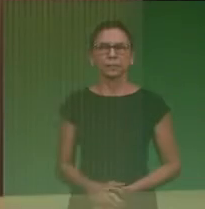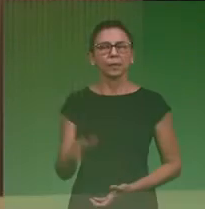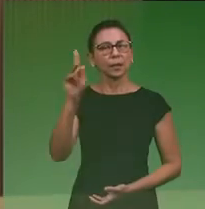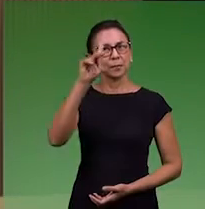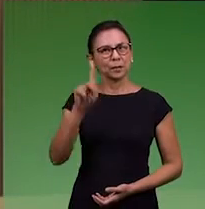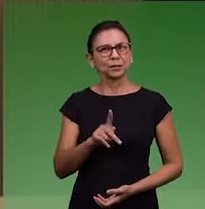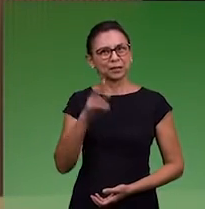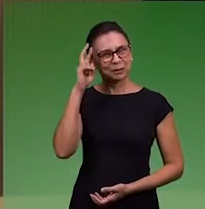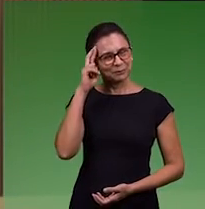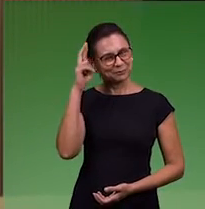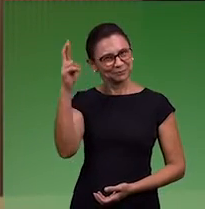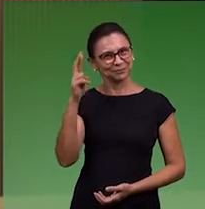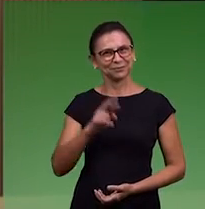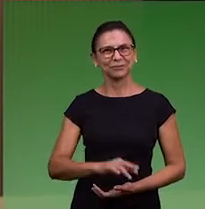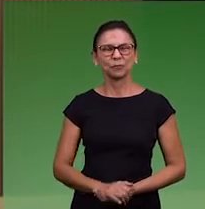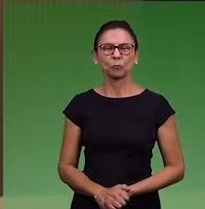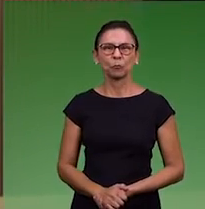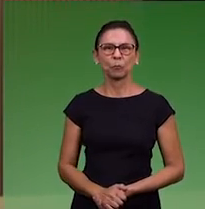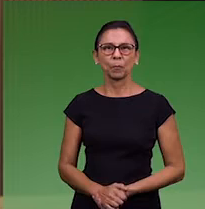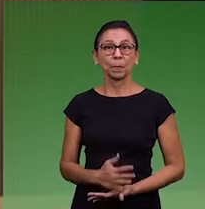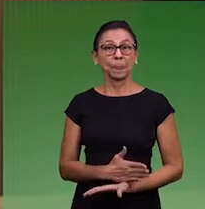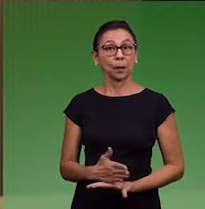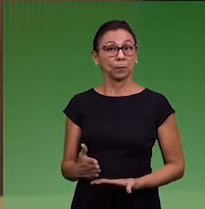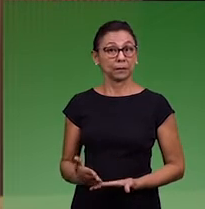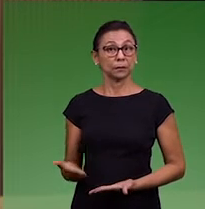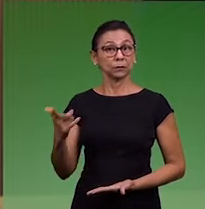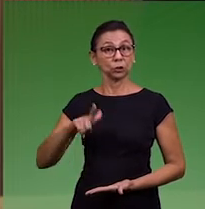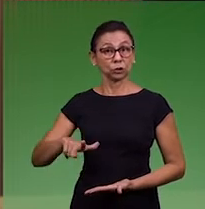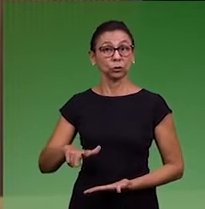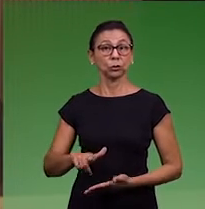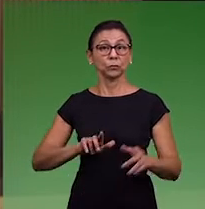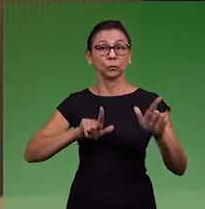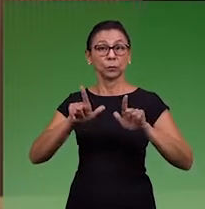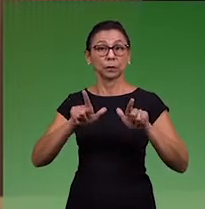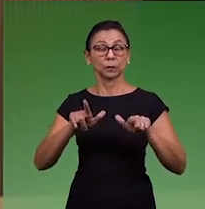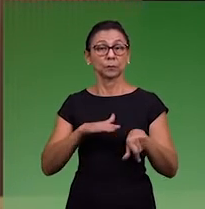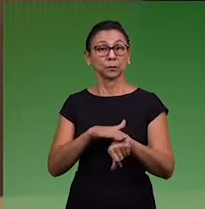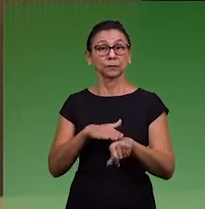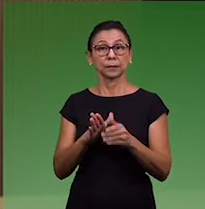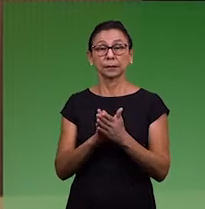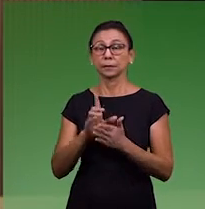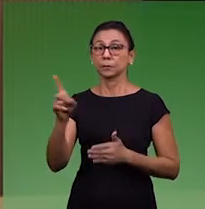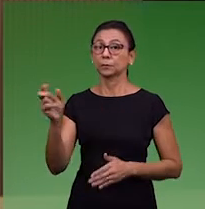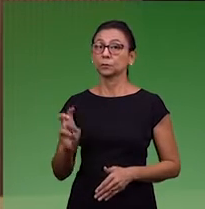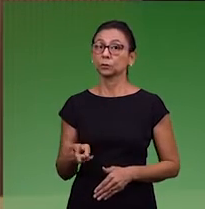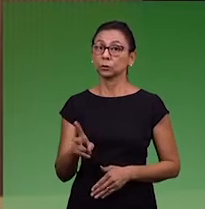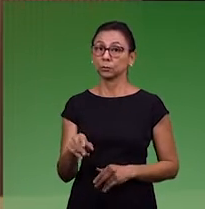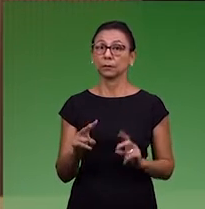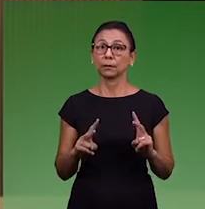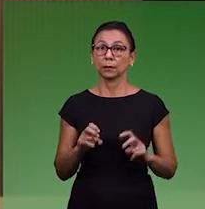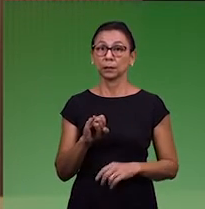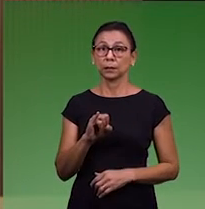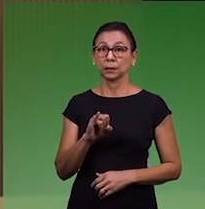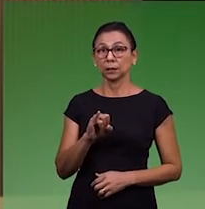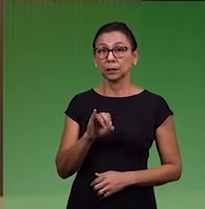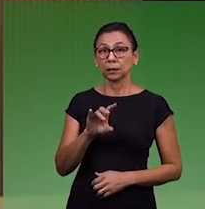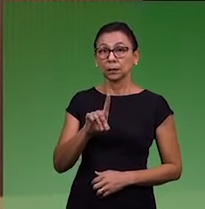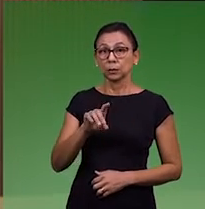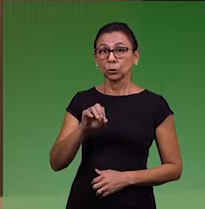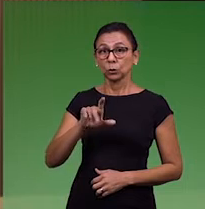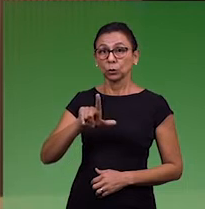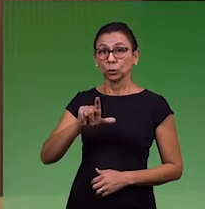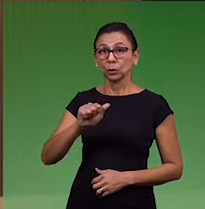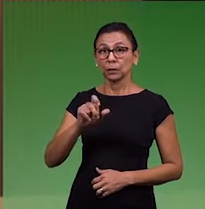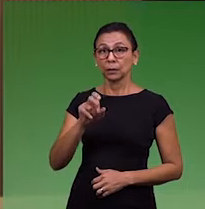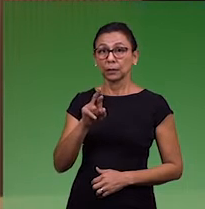Irmãos, a paz do Senhor. Nós estamos começando mais uma edição do programa Conversas Bíblicas e dando continuidade ao tema